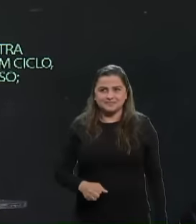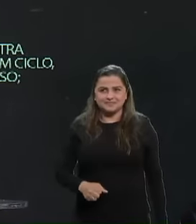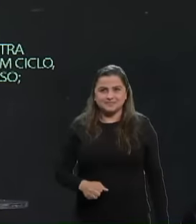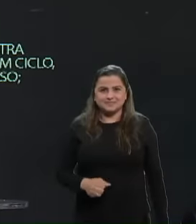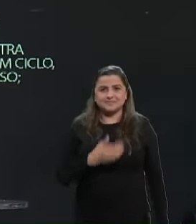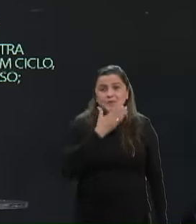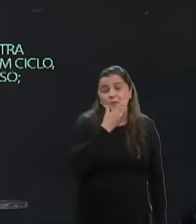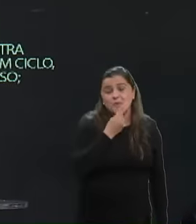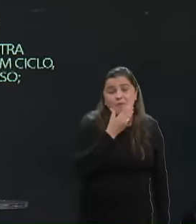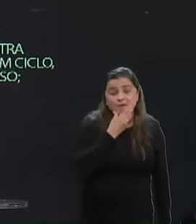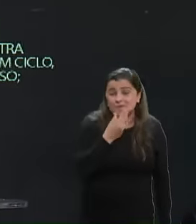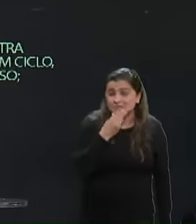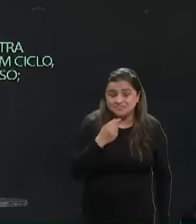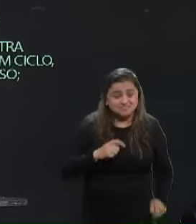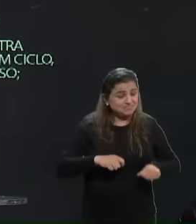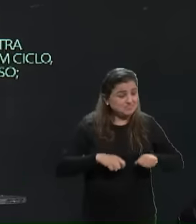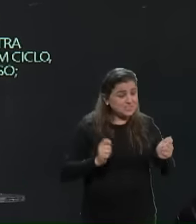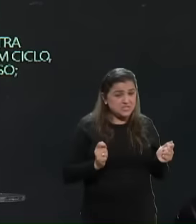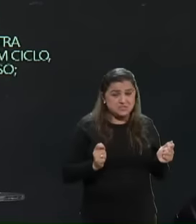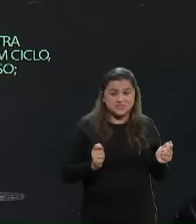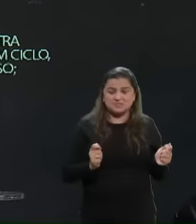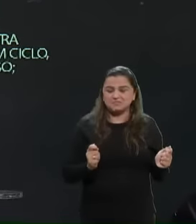um homem improvável,